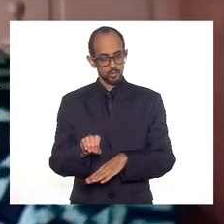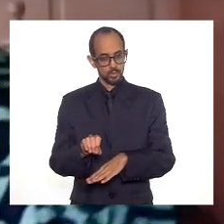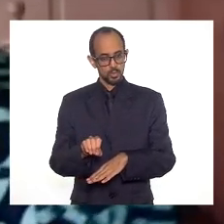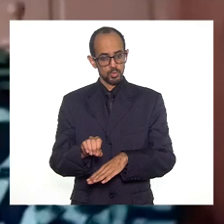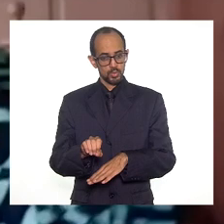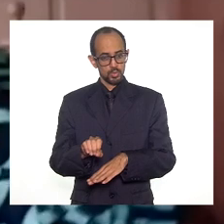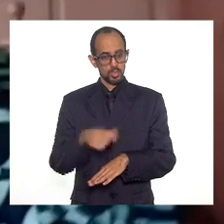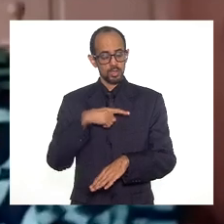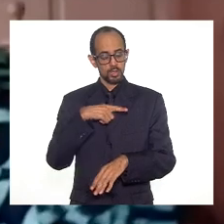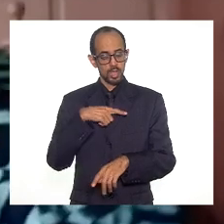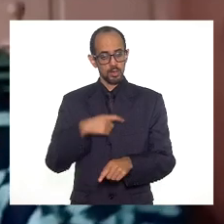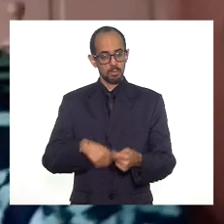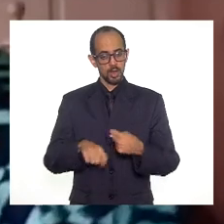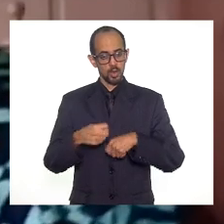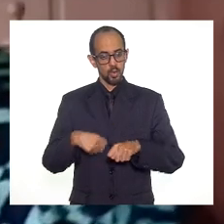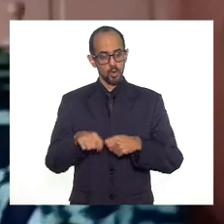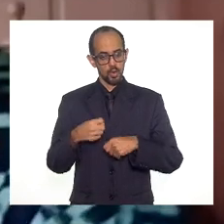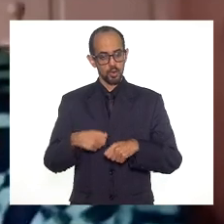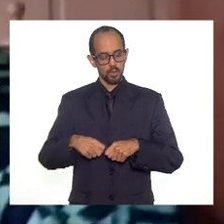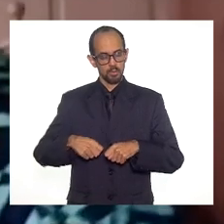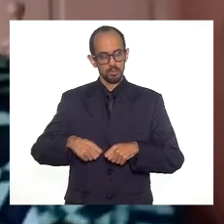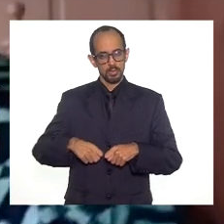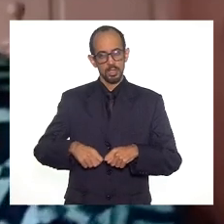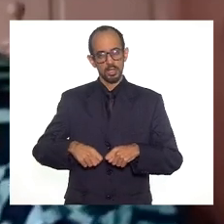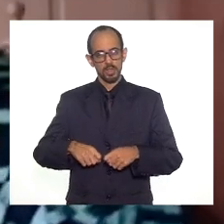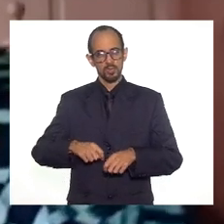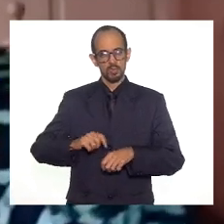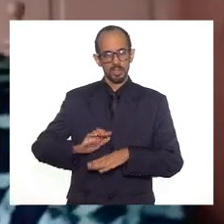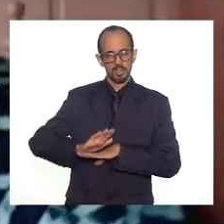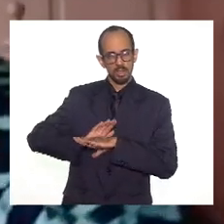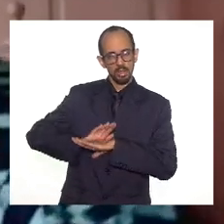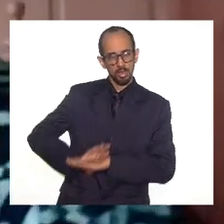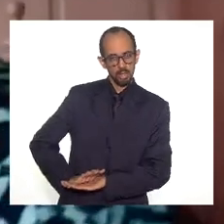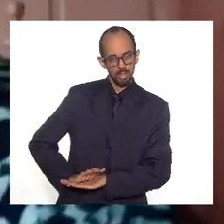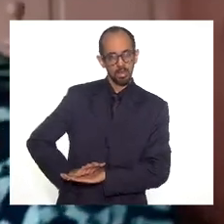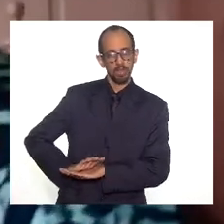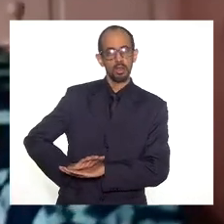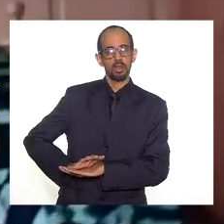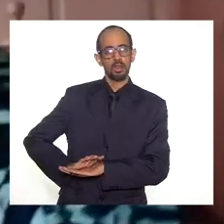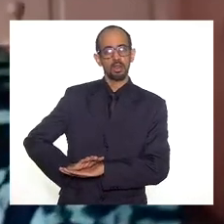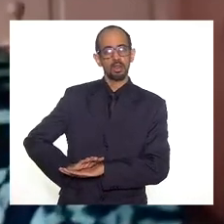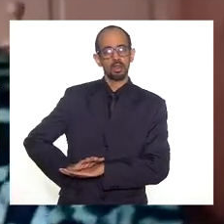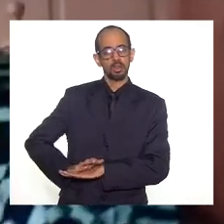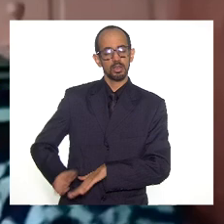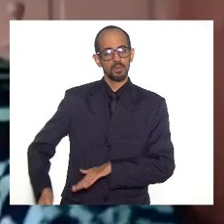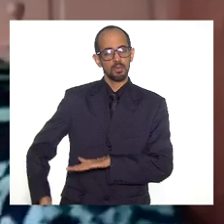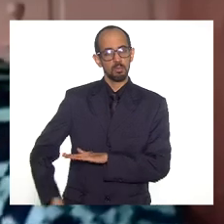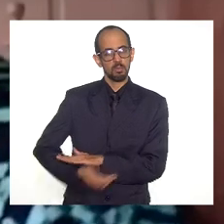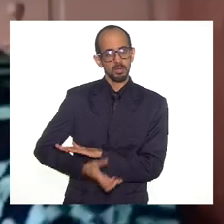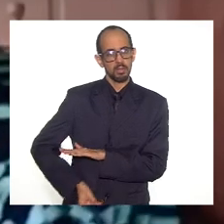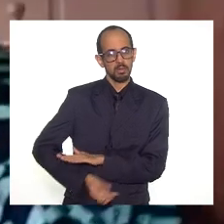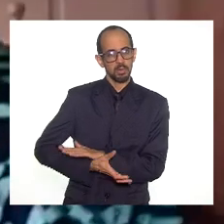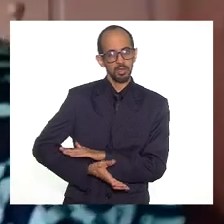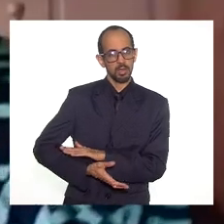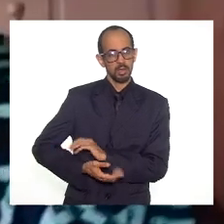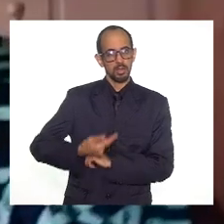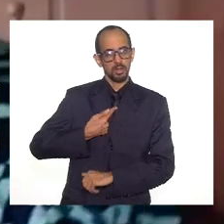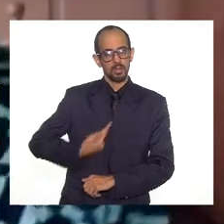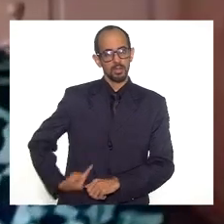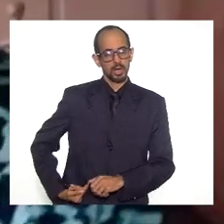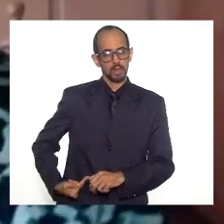economia, né, que veio sendo pilhada, alvo de gestões fraudulentas, com